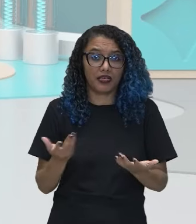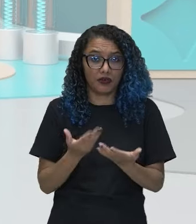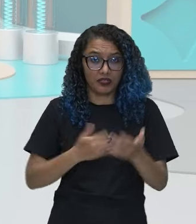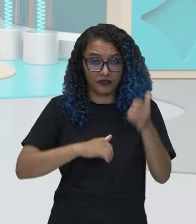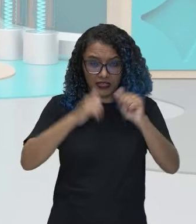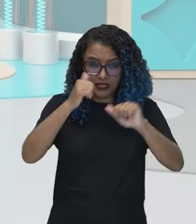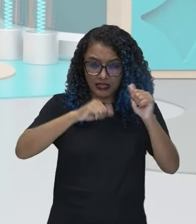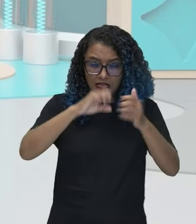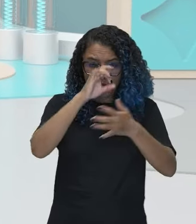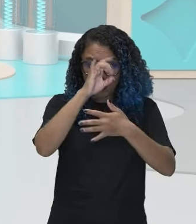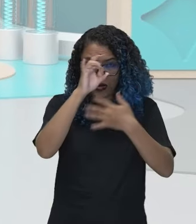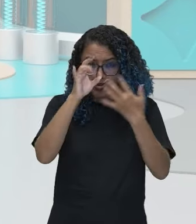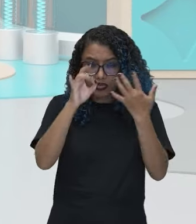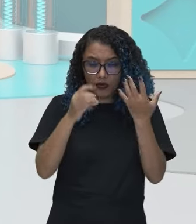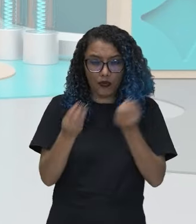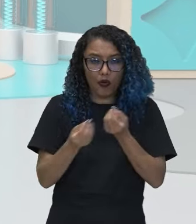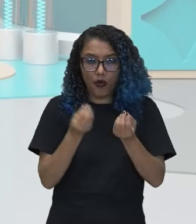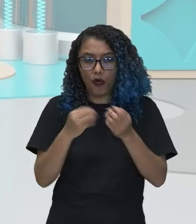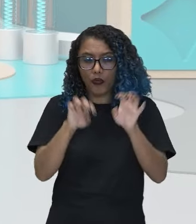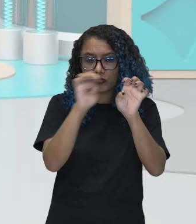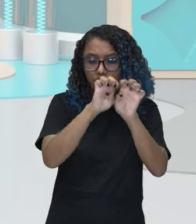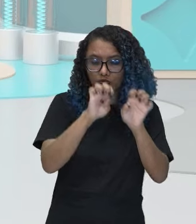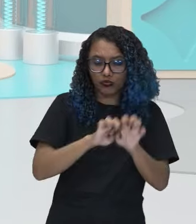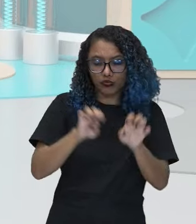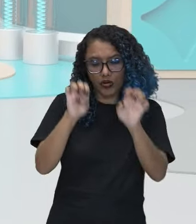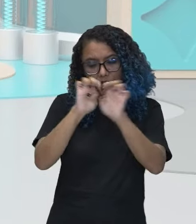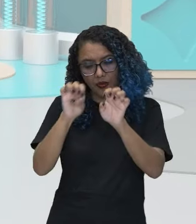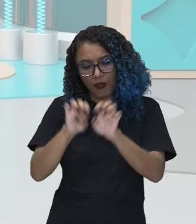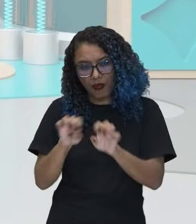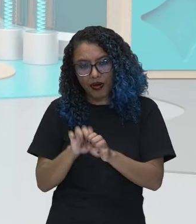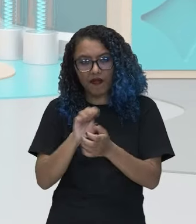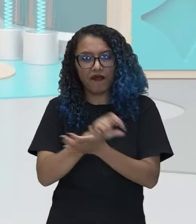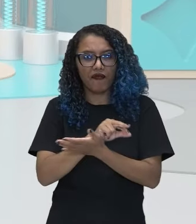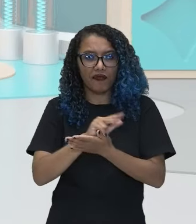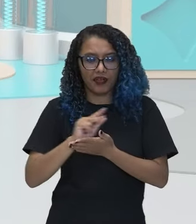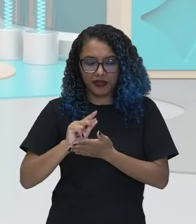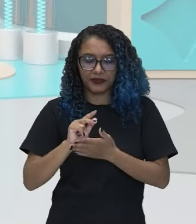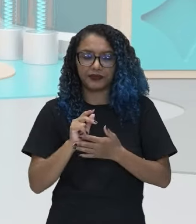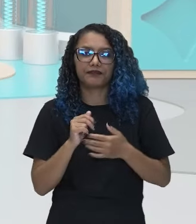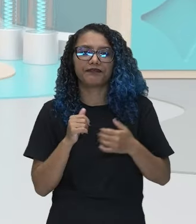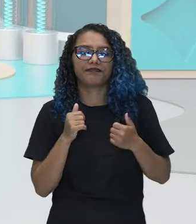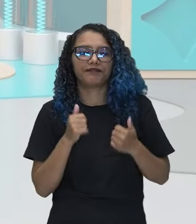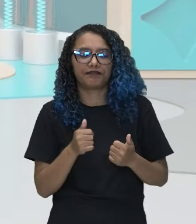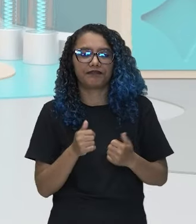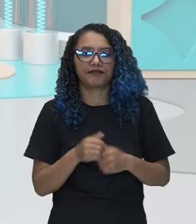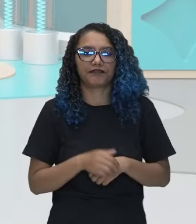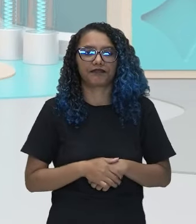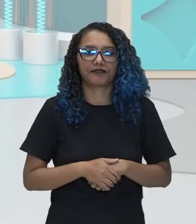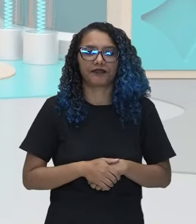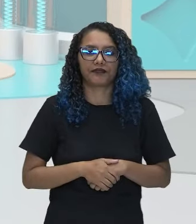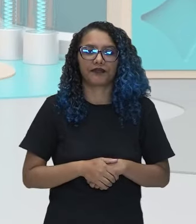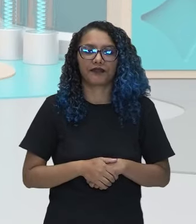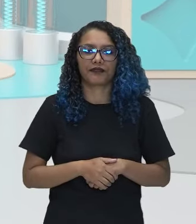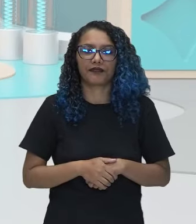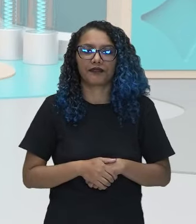cada um com sua estrutura. Então, a partir disto que nós estamos falando, da linguagem